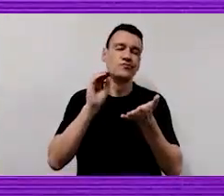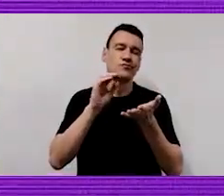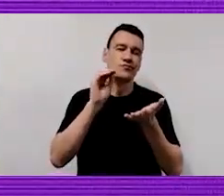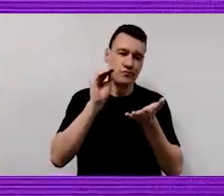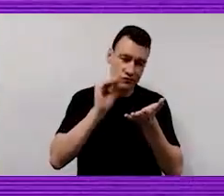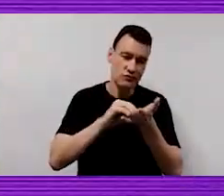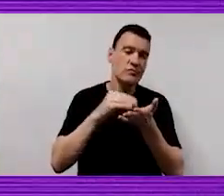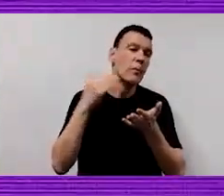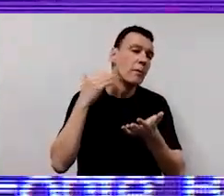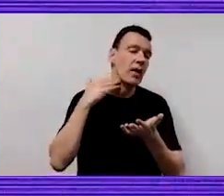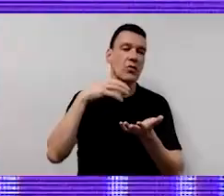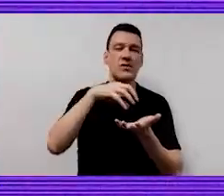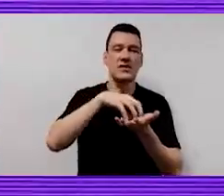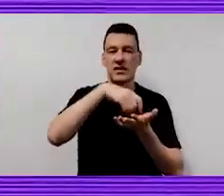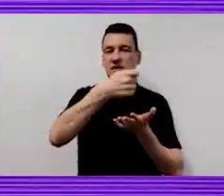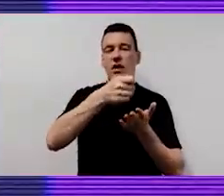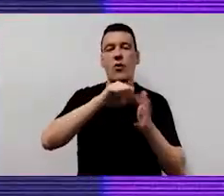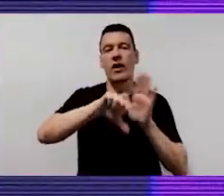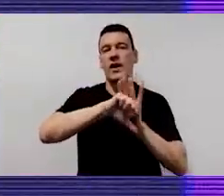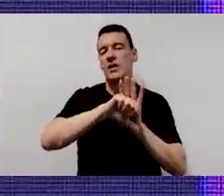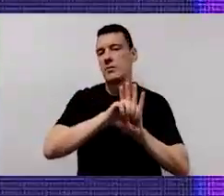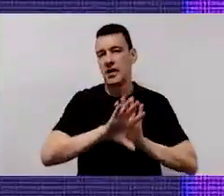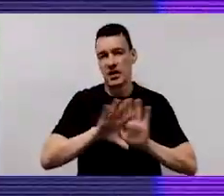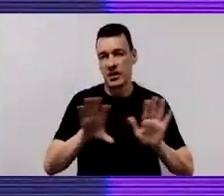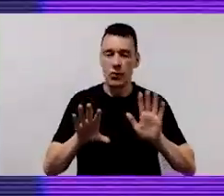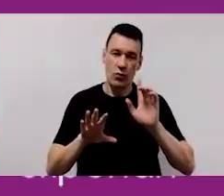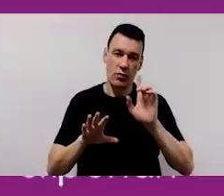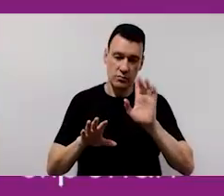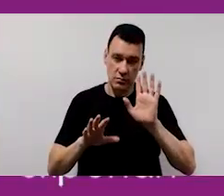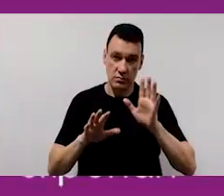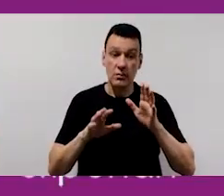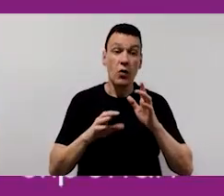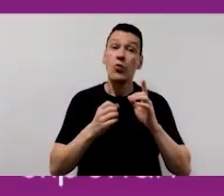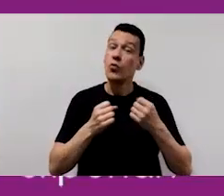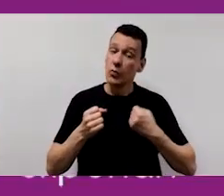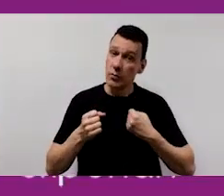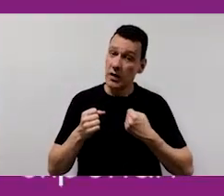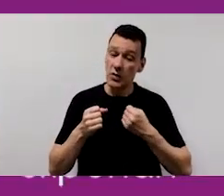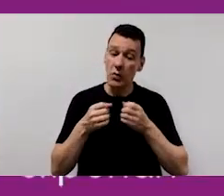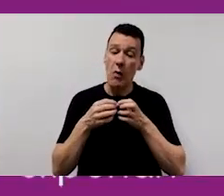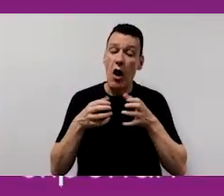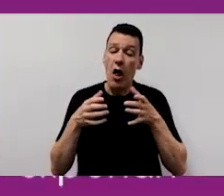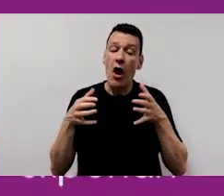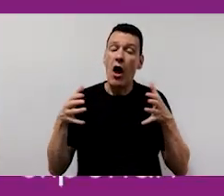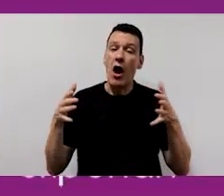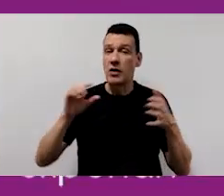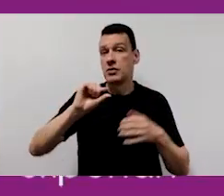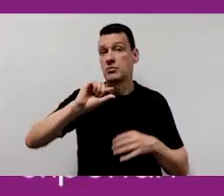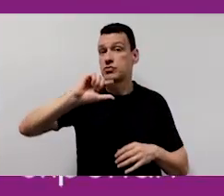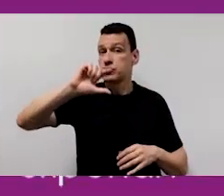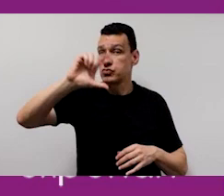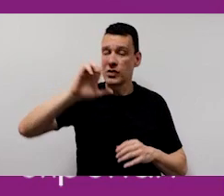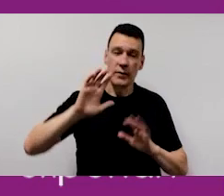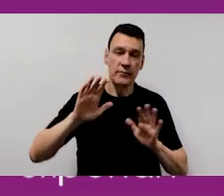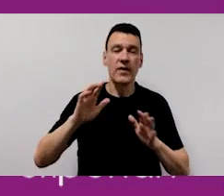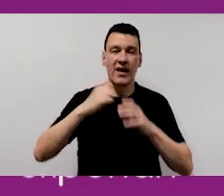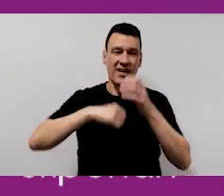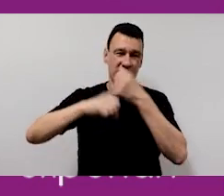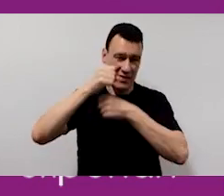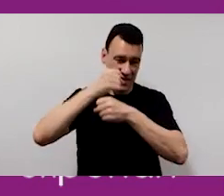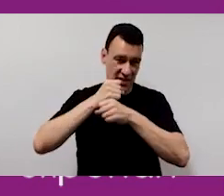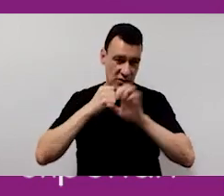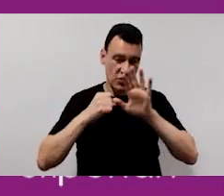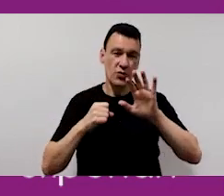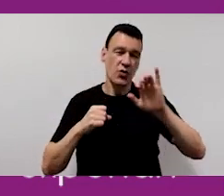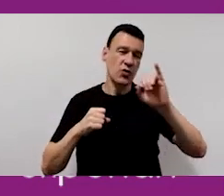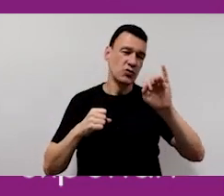bastante impressionante e ele vem aumentando. Então, quando eu olho para o ano passado, comparando junho contra junho, esse número